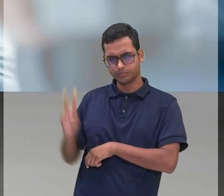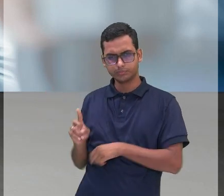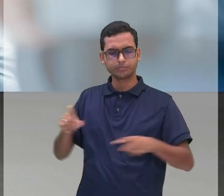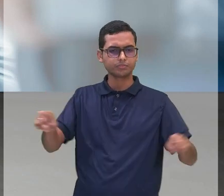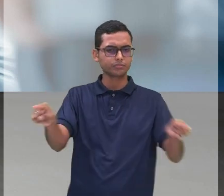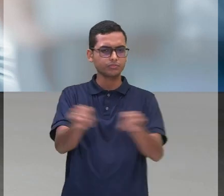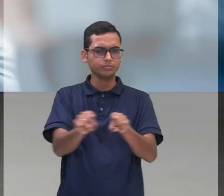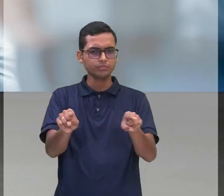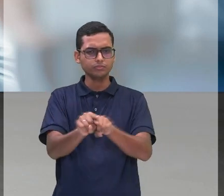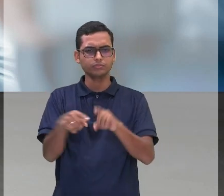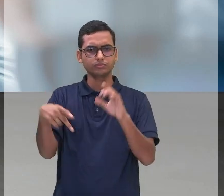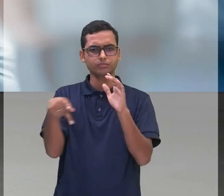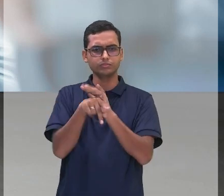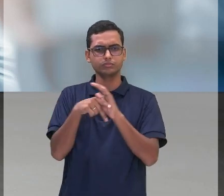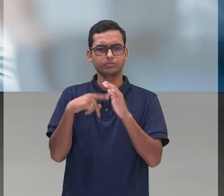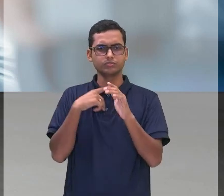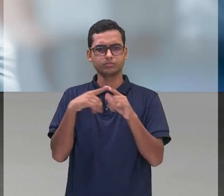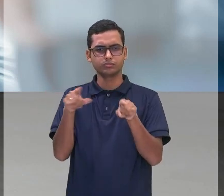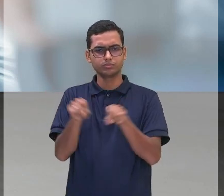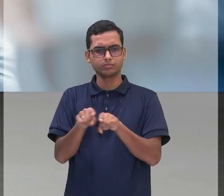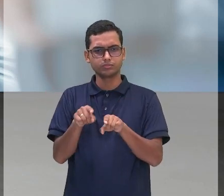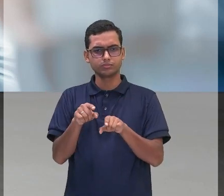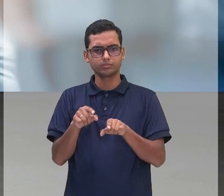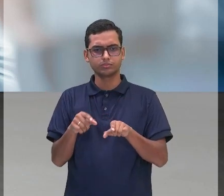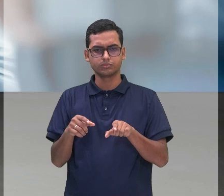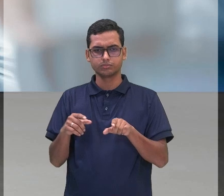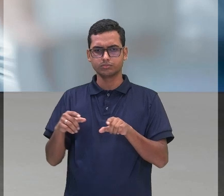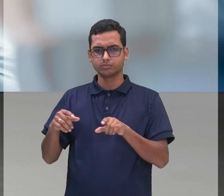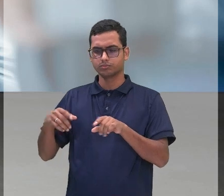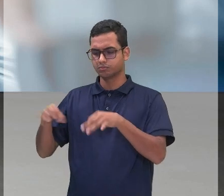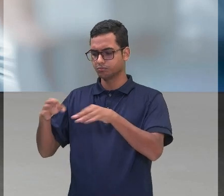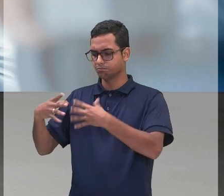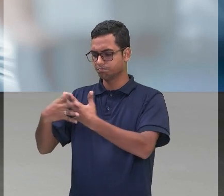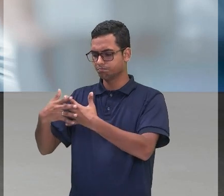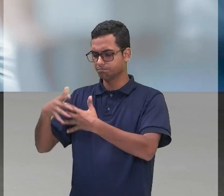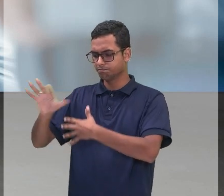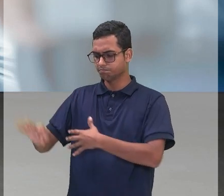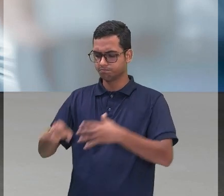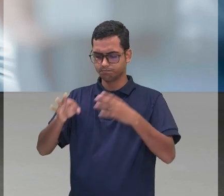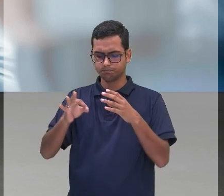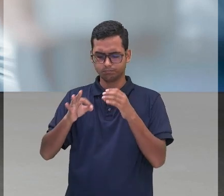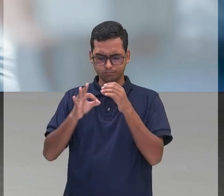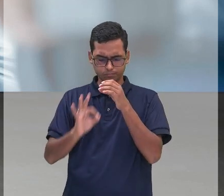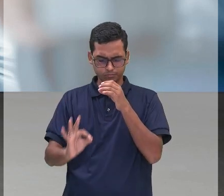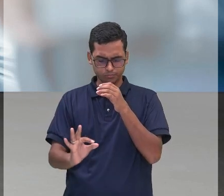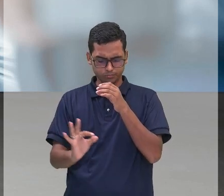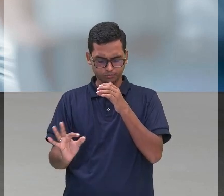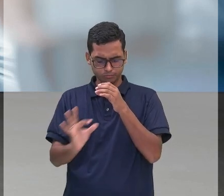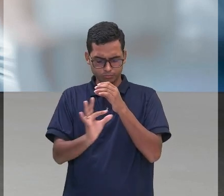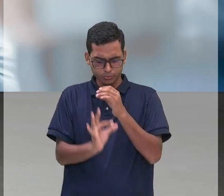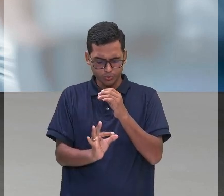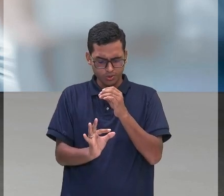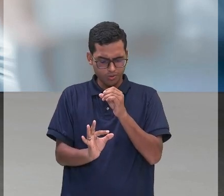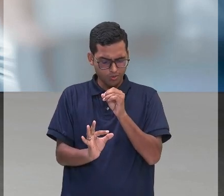pegou um pedaço de cortiça, colocou ali no microscópio e ele conseguiu